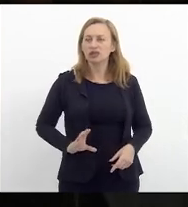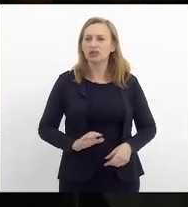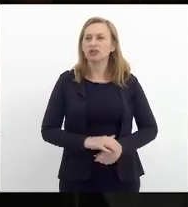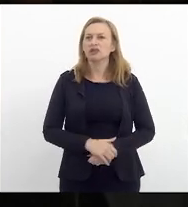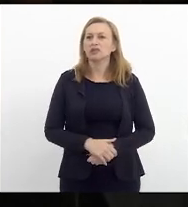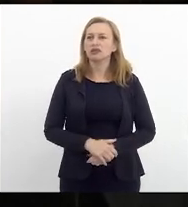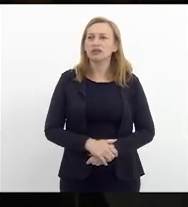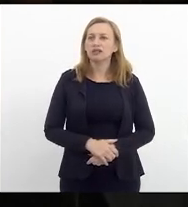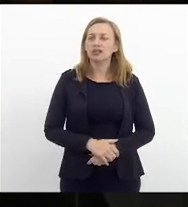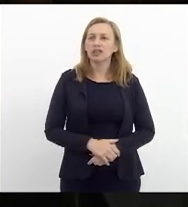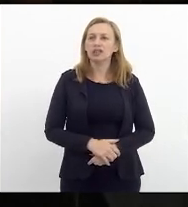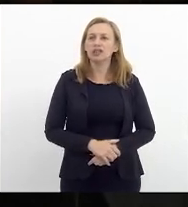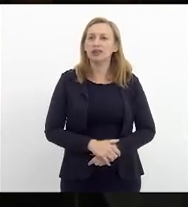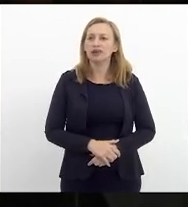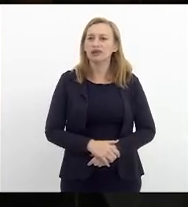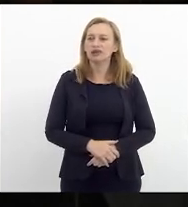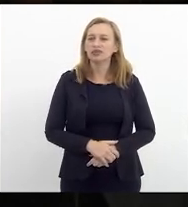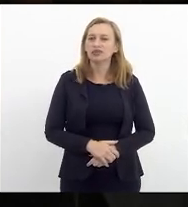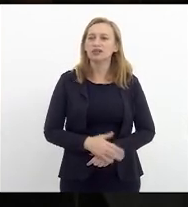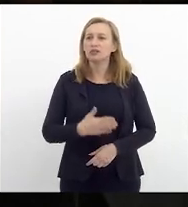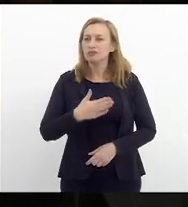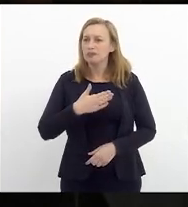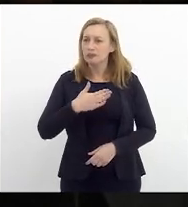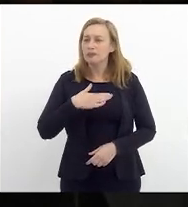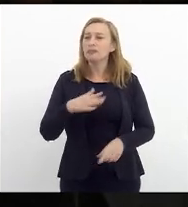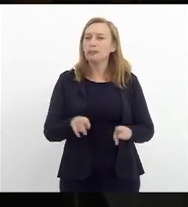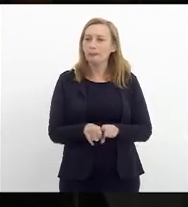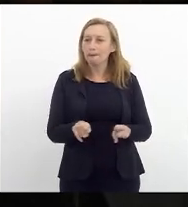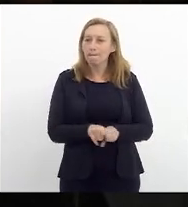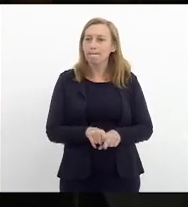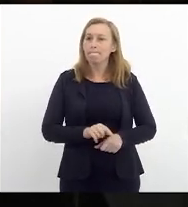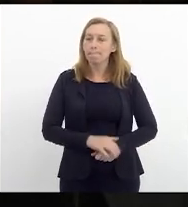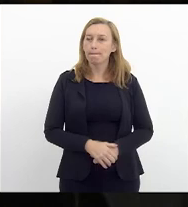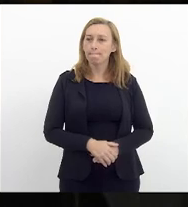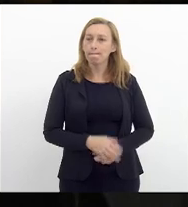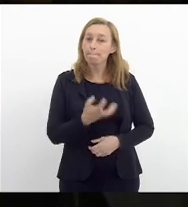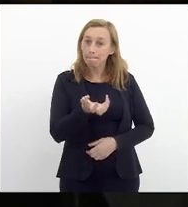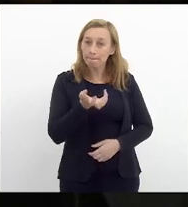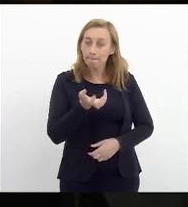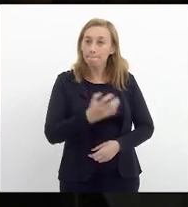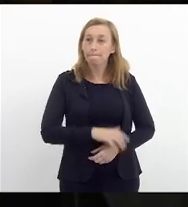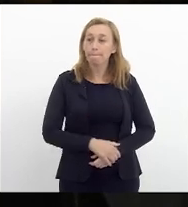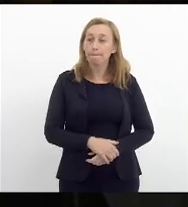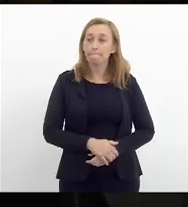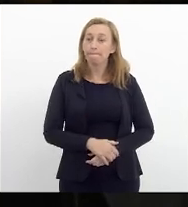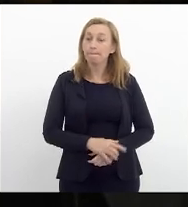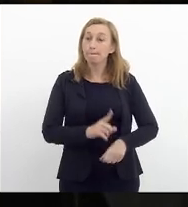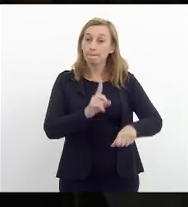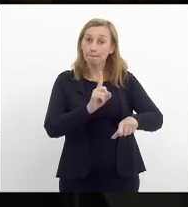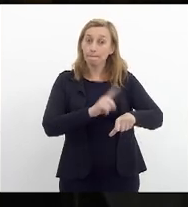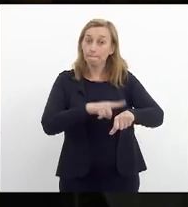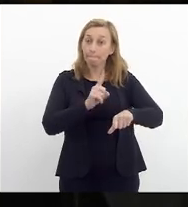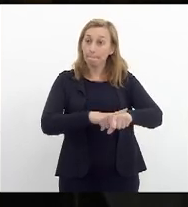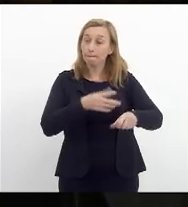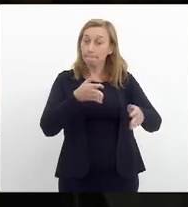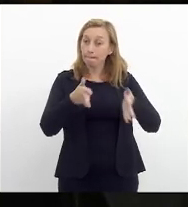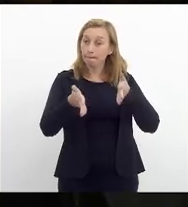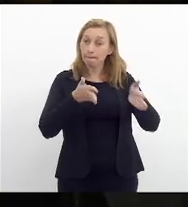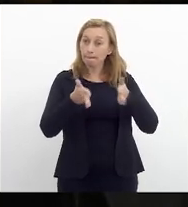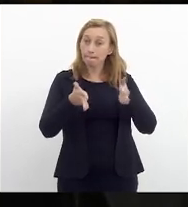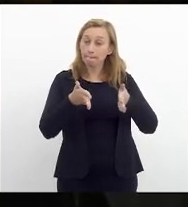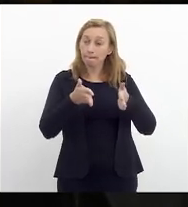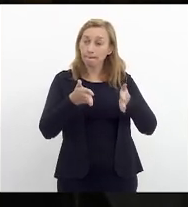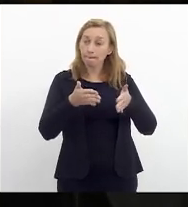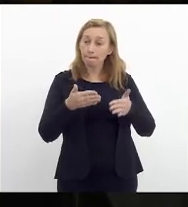do deputado Carlos Mink e de minha autoria, que busca fixar um prazo para implementação